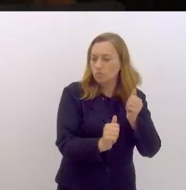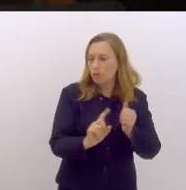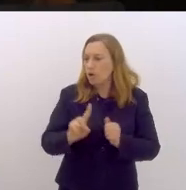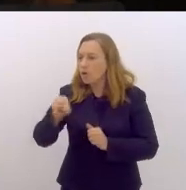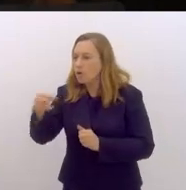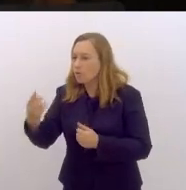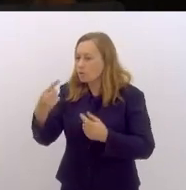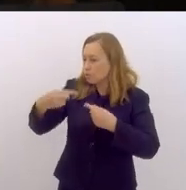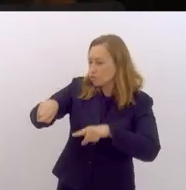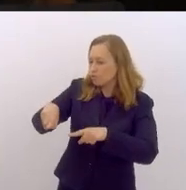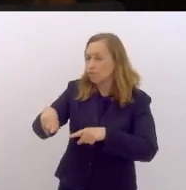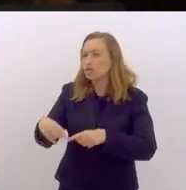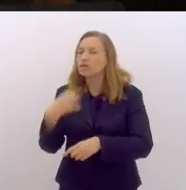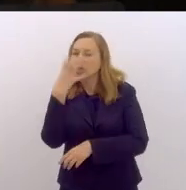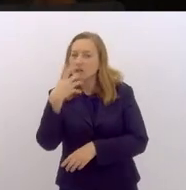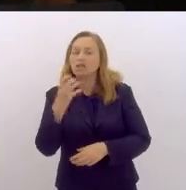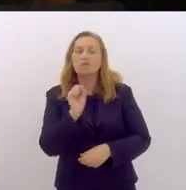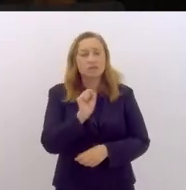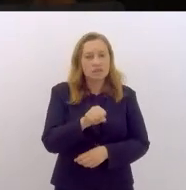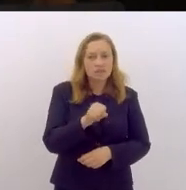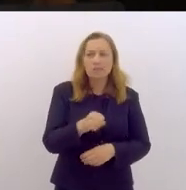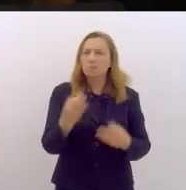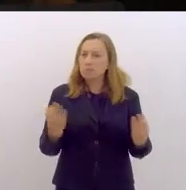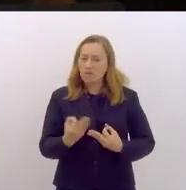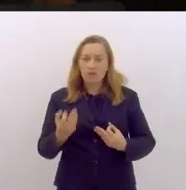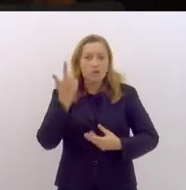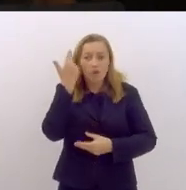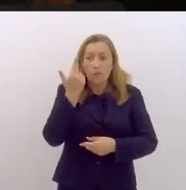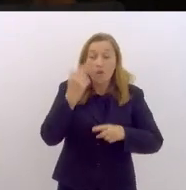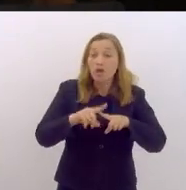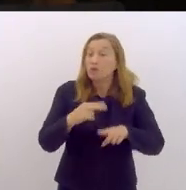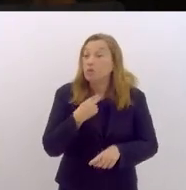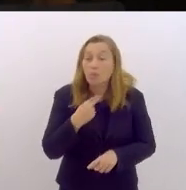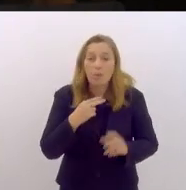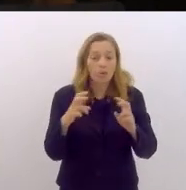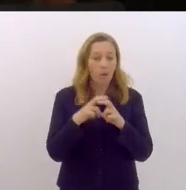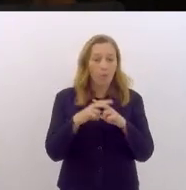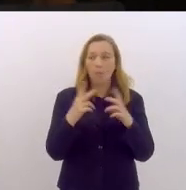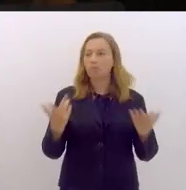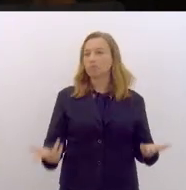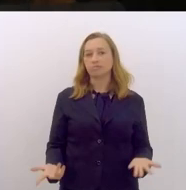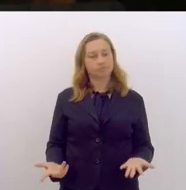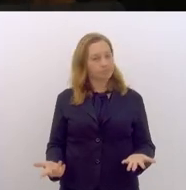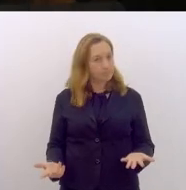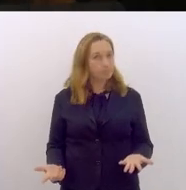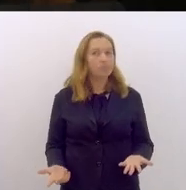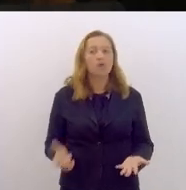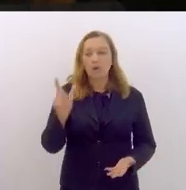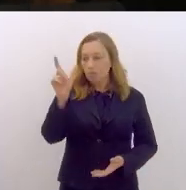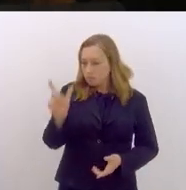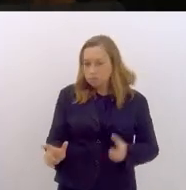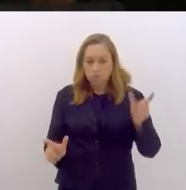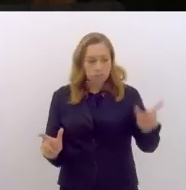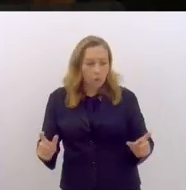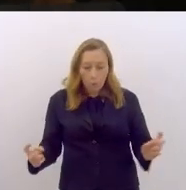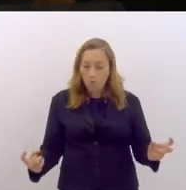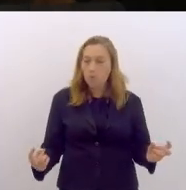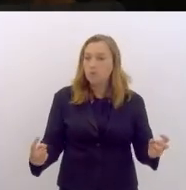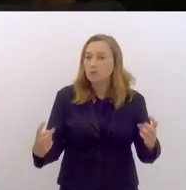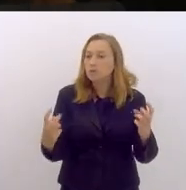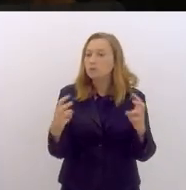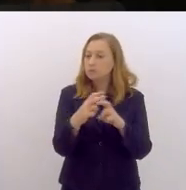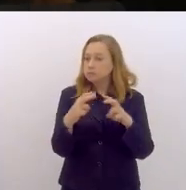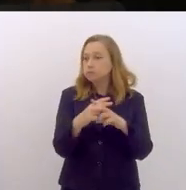provocar outra através dos seus cânticos, isso é perfeitamente normal. O que não pode é partir a cabeça de uma pessoa, que isso vai contra o